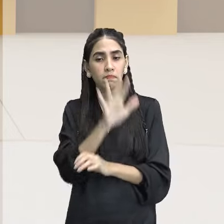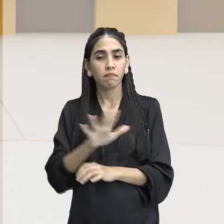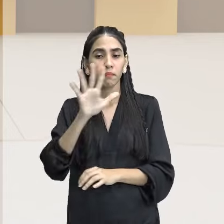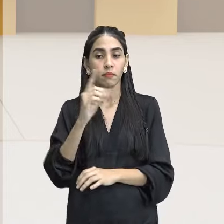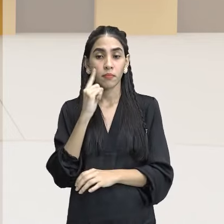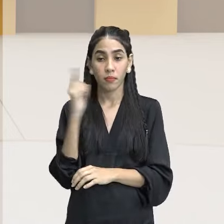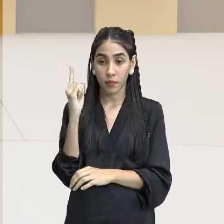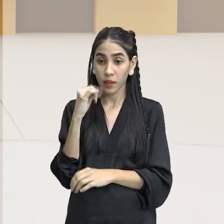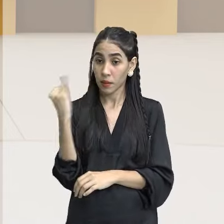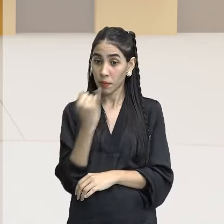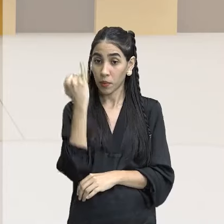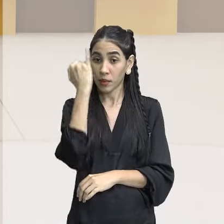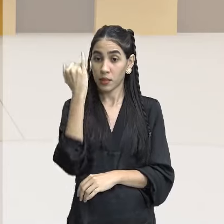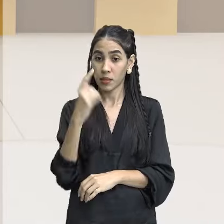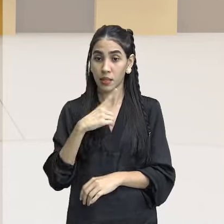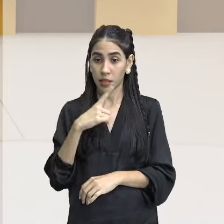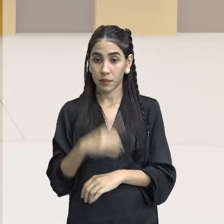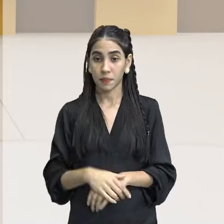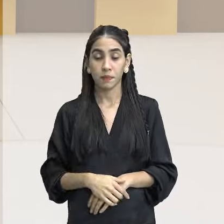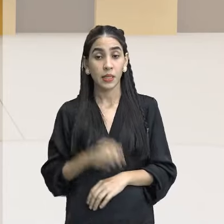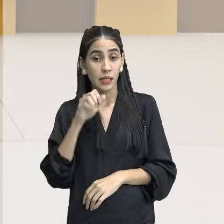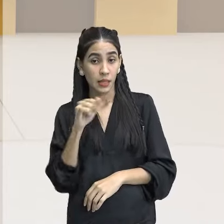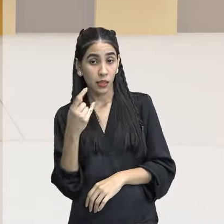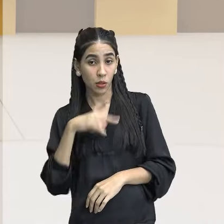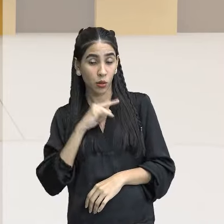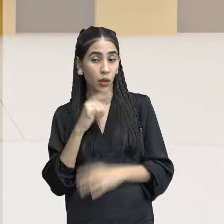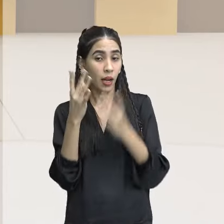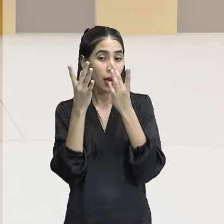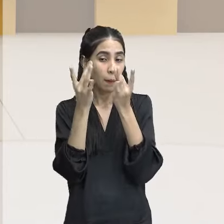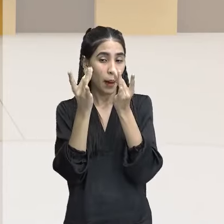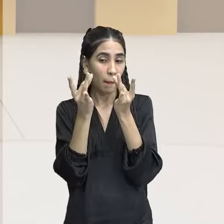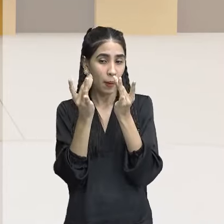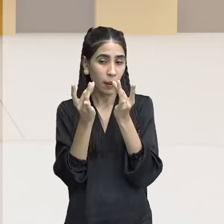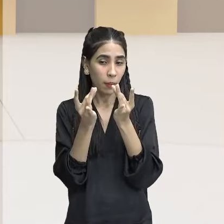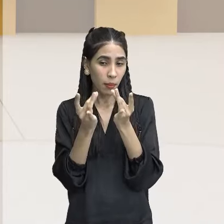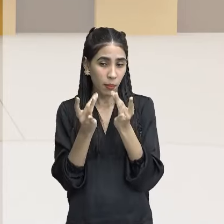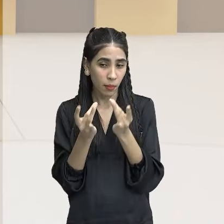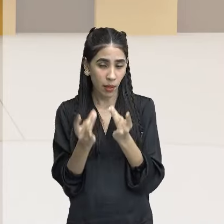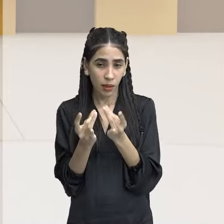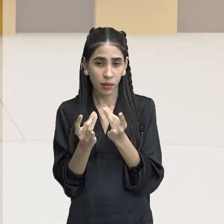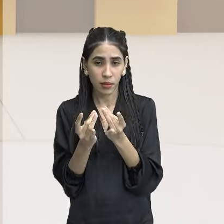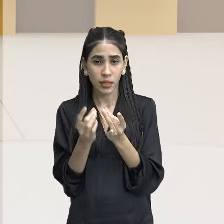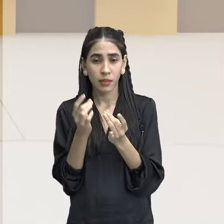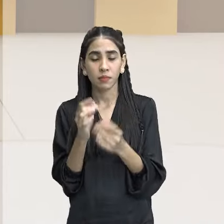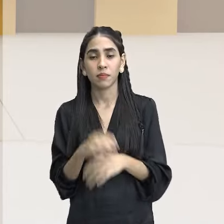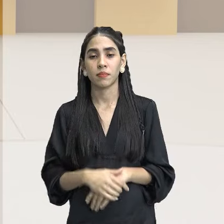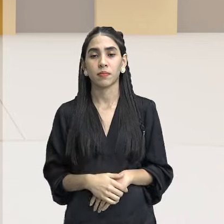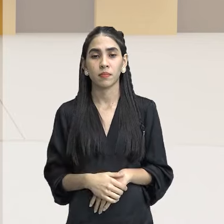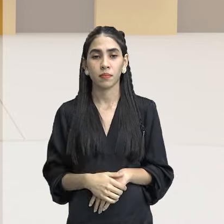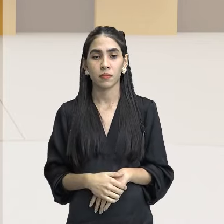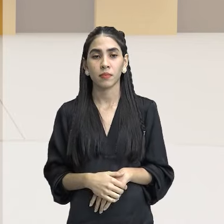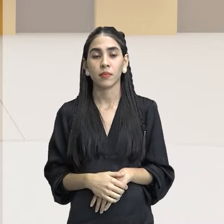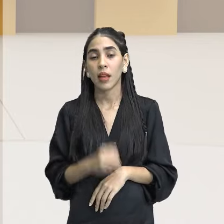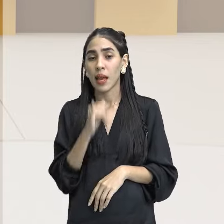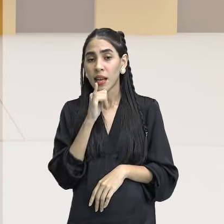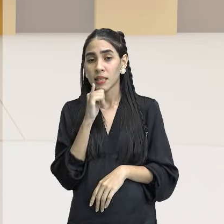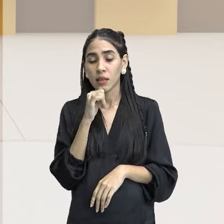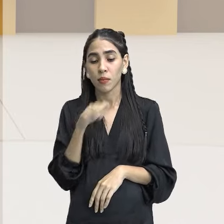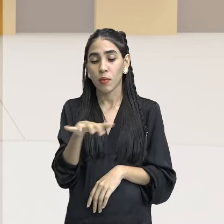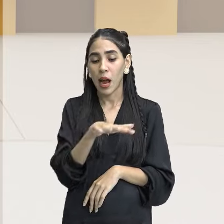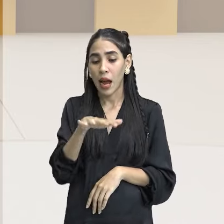se tem. E olha só, se a gente for analisar, né, pegando aí todo o nosso país, as áreas aqui